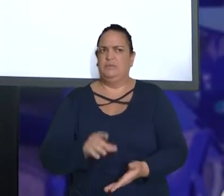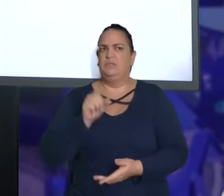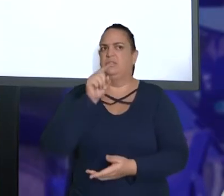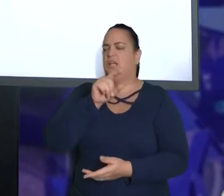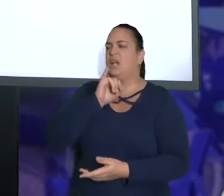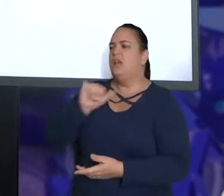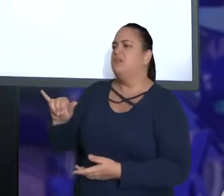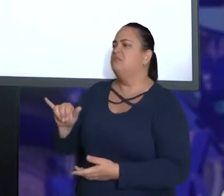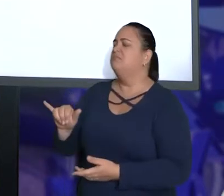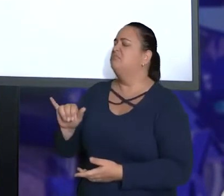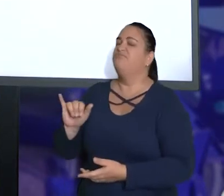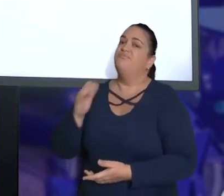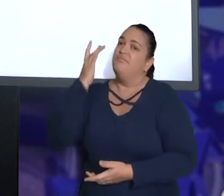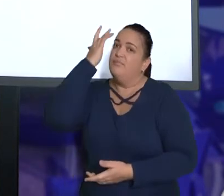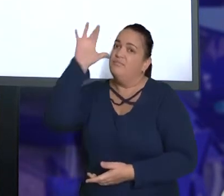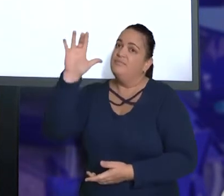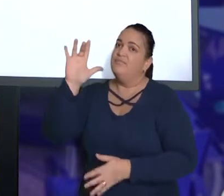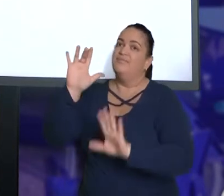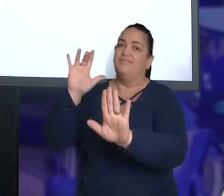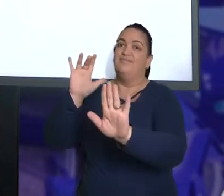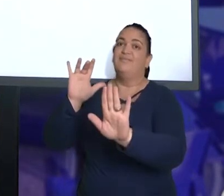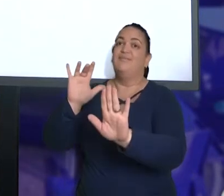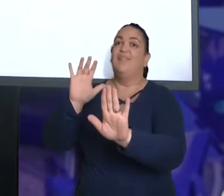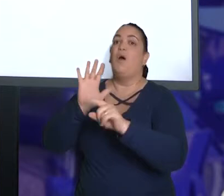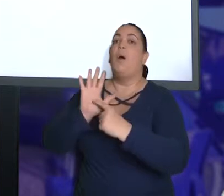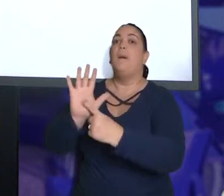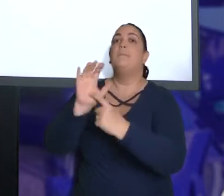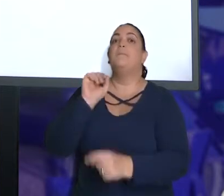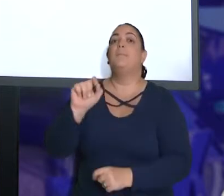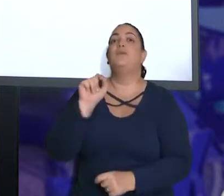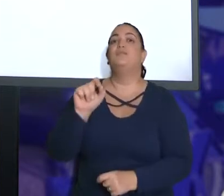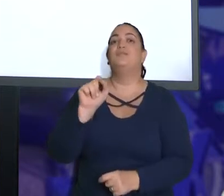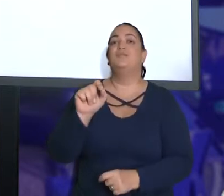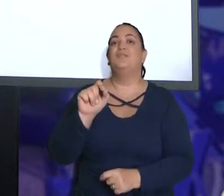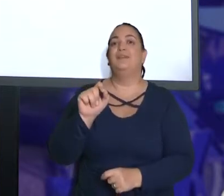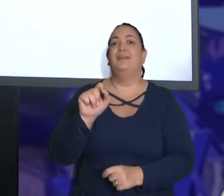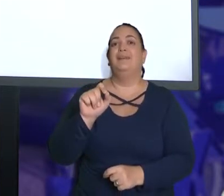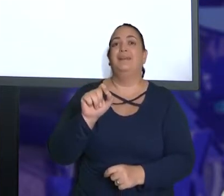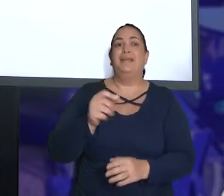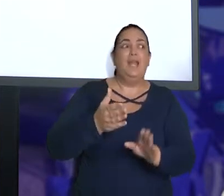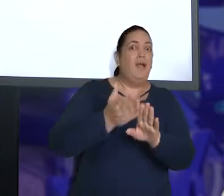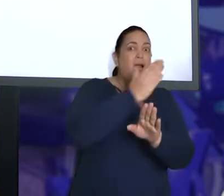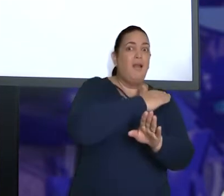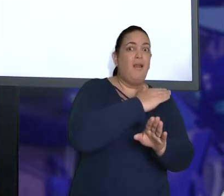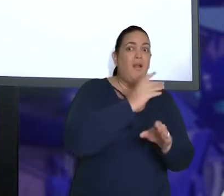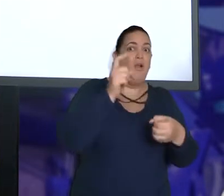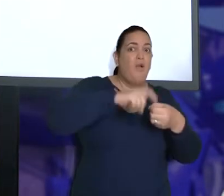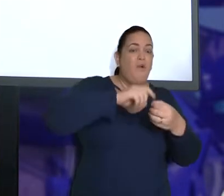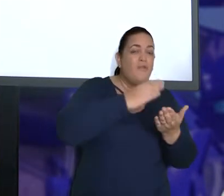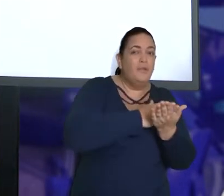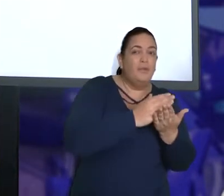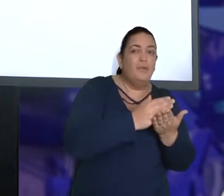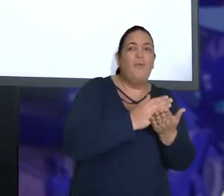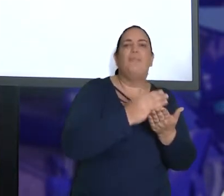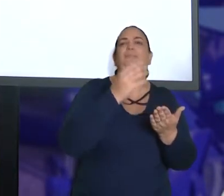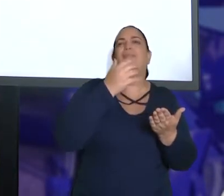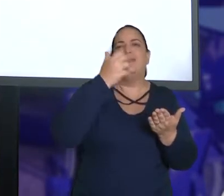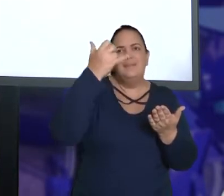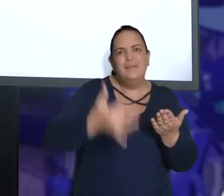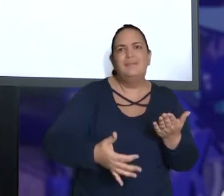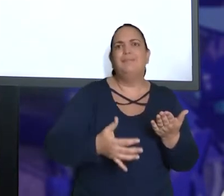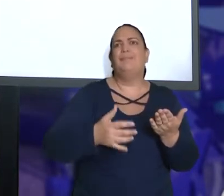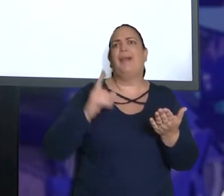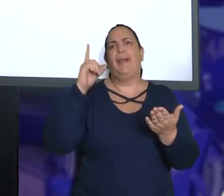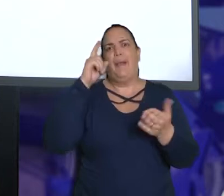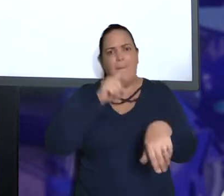tese que ele apresentou lá no começo. Ou seja, se ele disse que o livro no Brasil estava vivendo os dias mais difíceis, aqui ele nos prova. Não